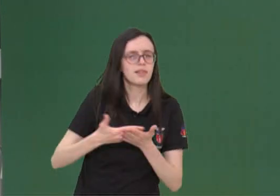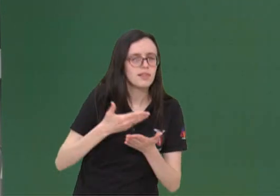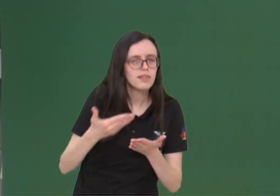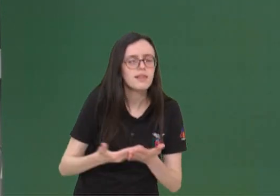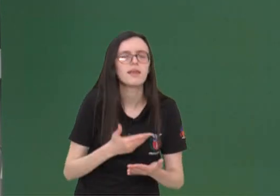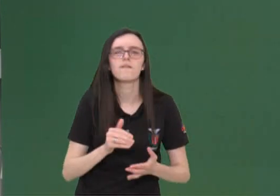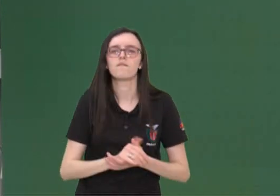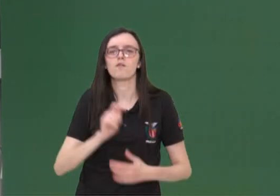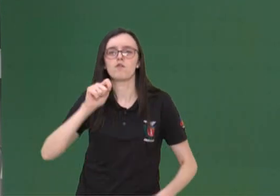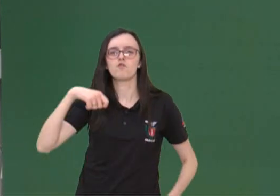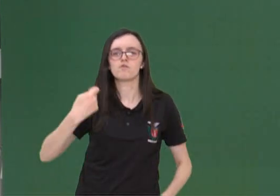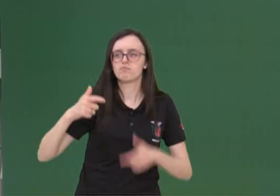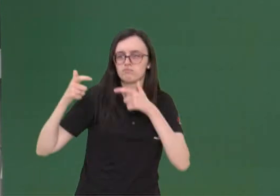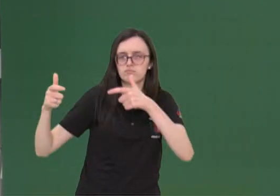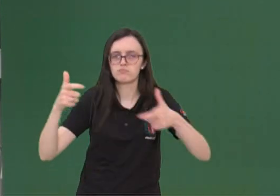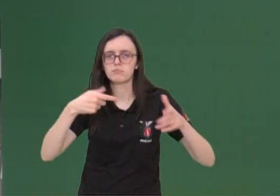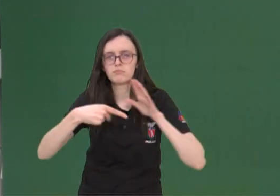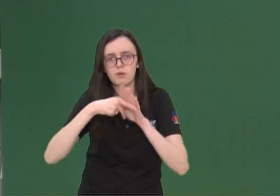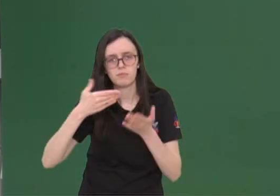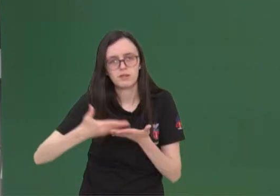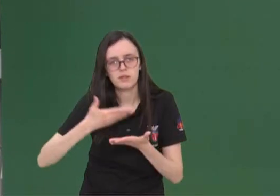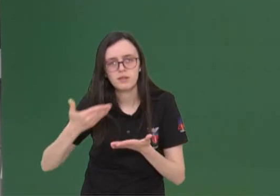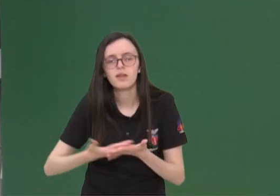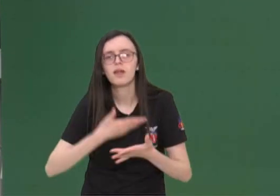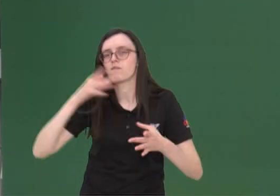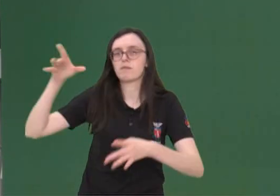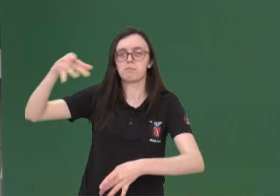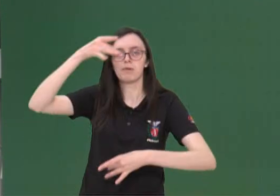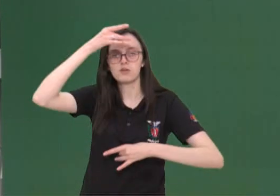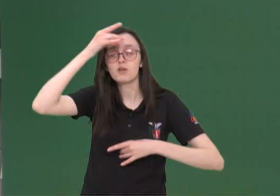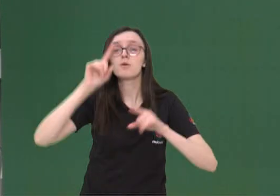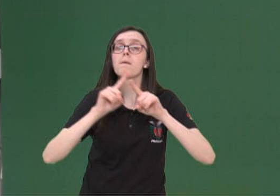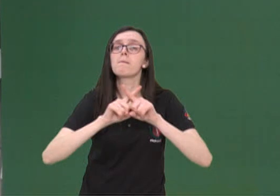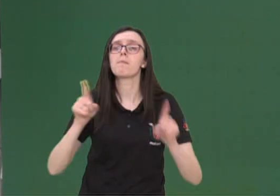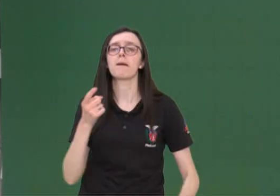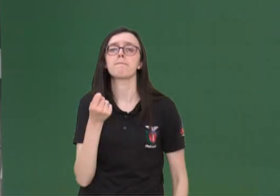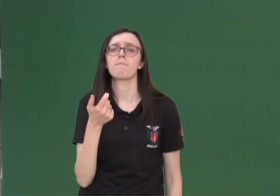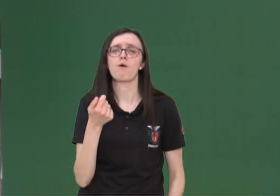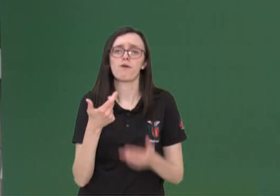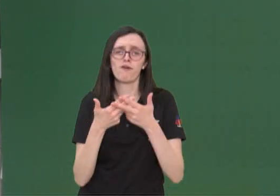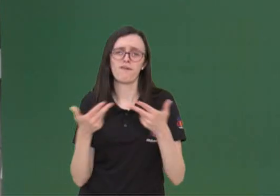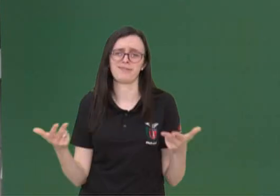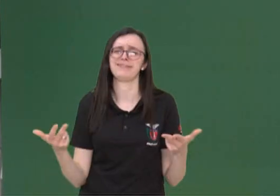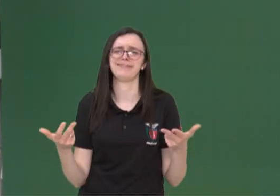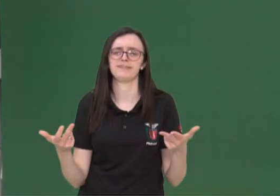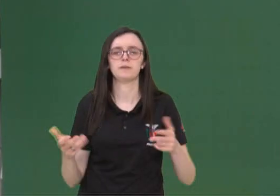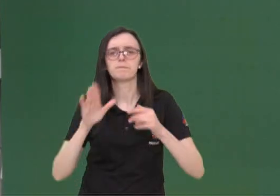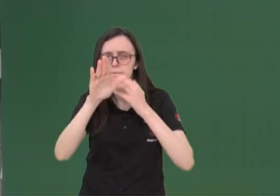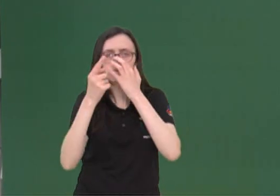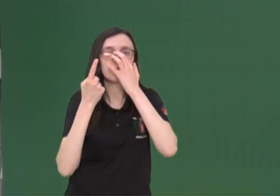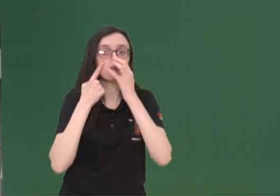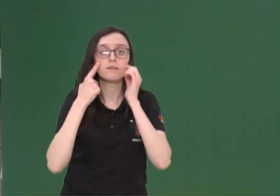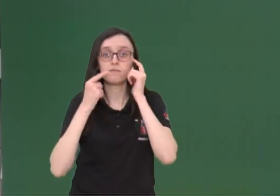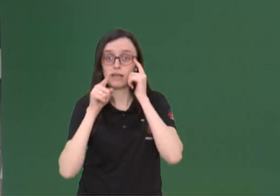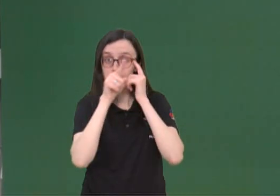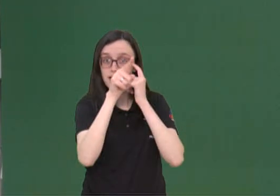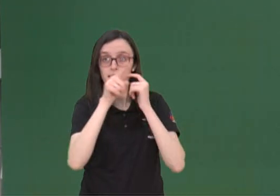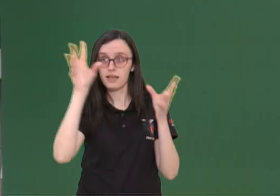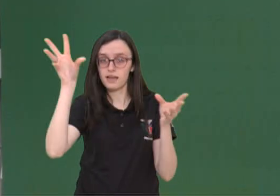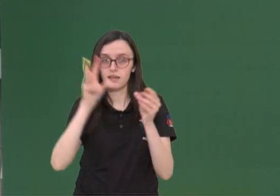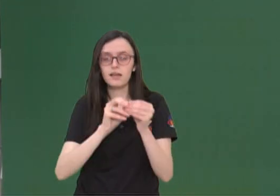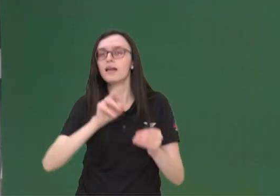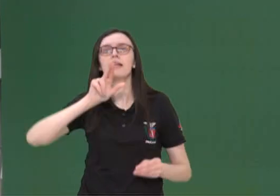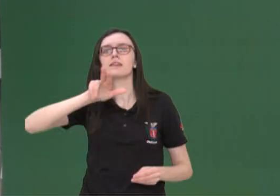livro, sobre o cenário do livro, sobre o personagem, mas muito pouca coisa. Veja que isso daqui